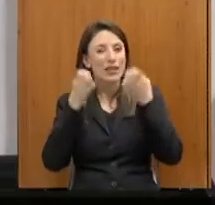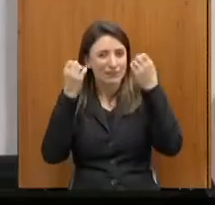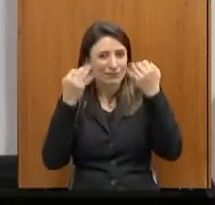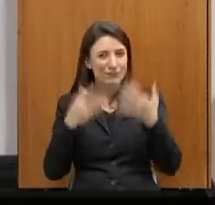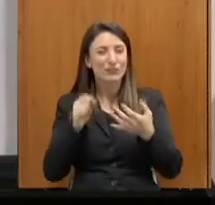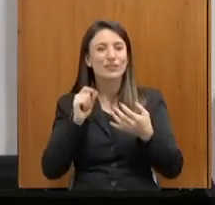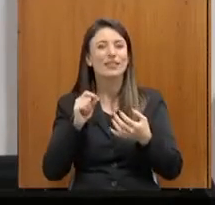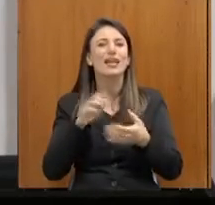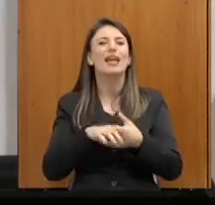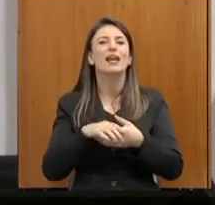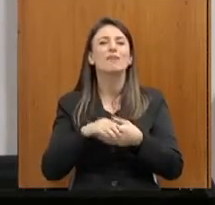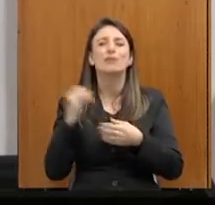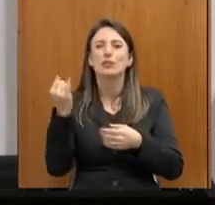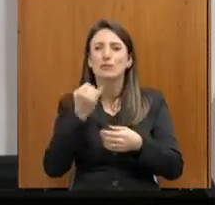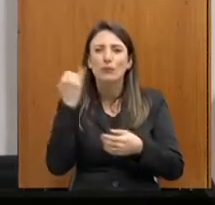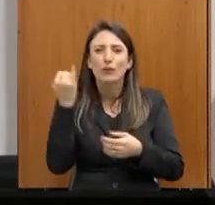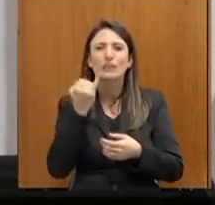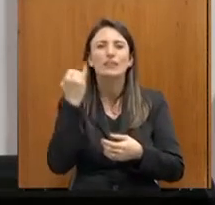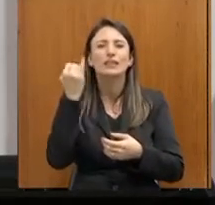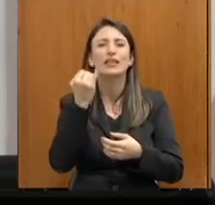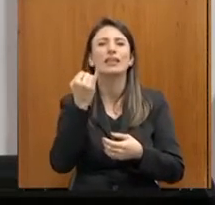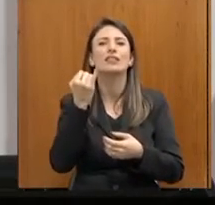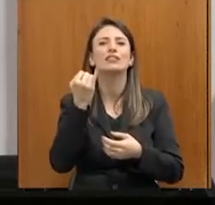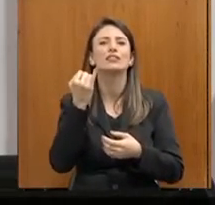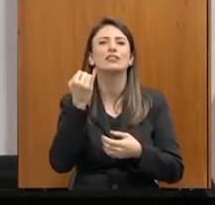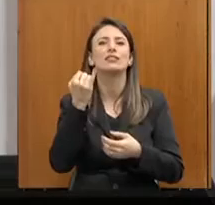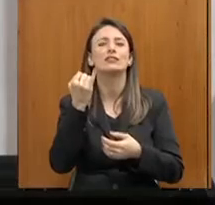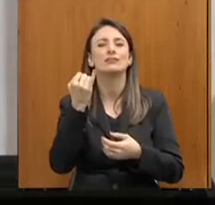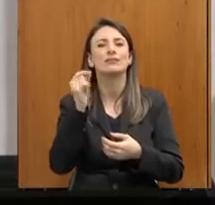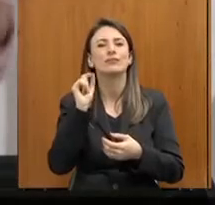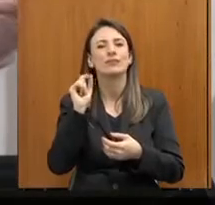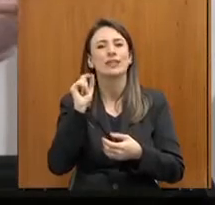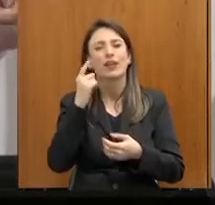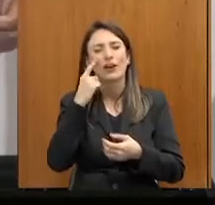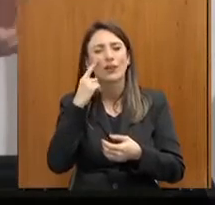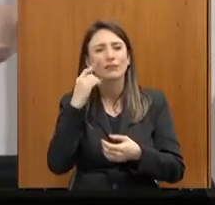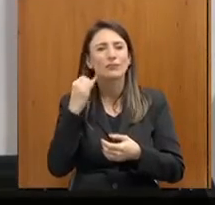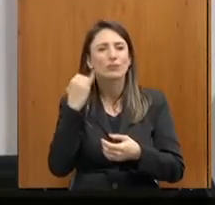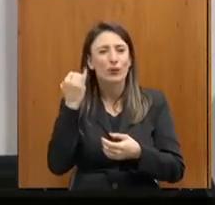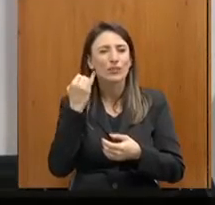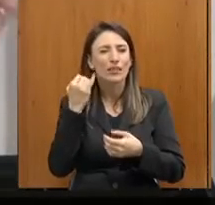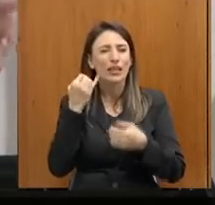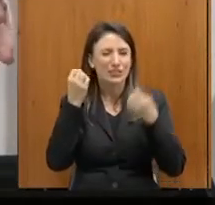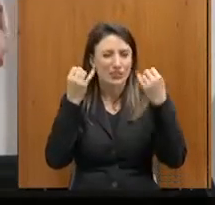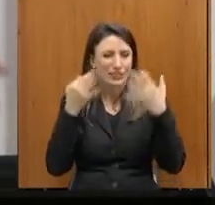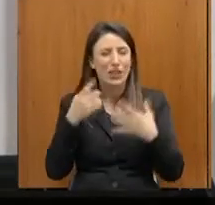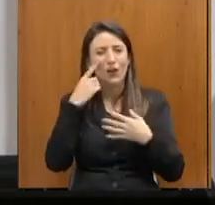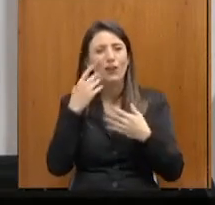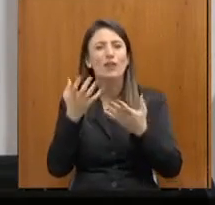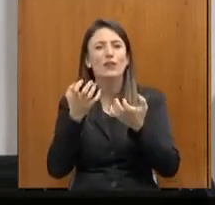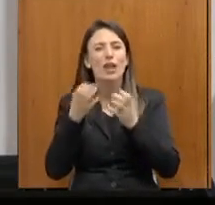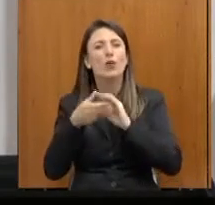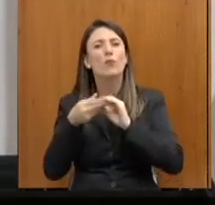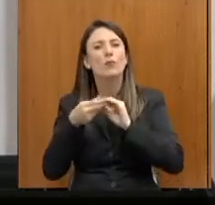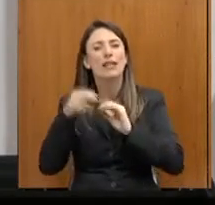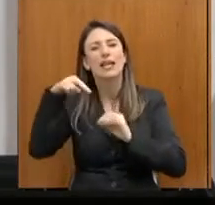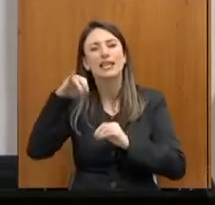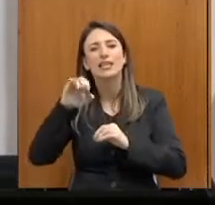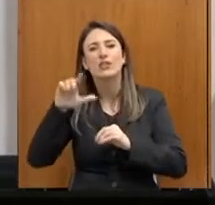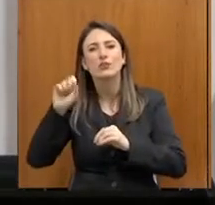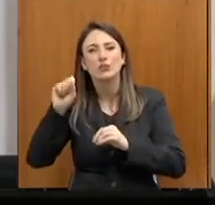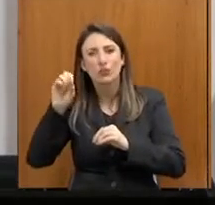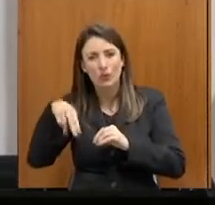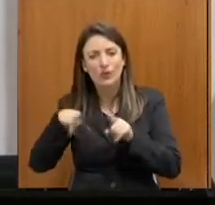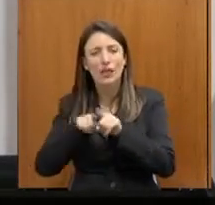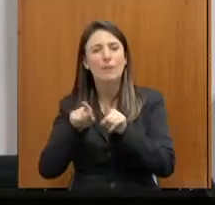tido idn para gente viu Secretário é importante a gente dizer isso eu quero aproveitar aqui para cumprimentar também o Wilson mas toda sua